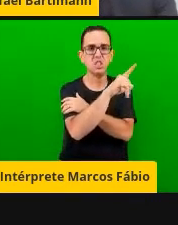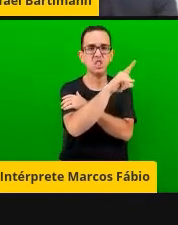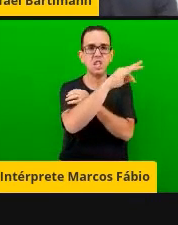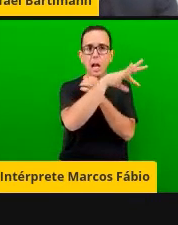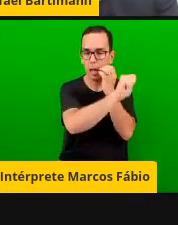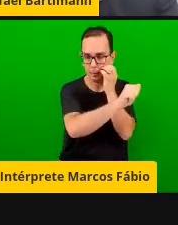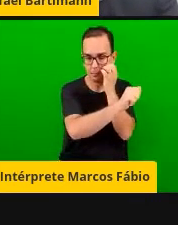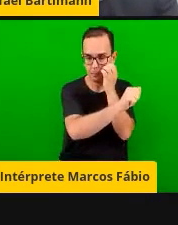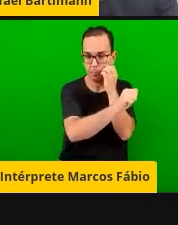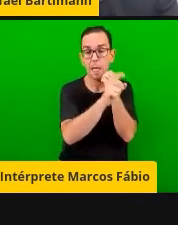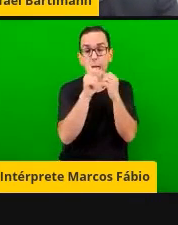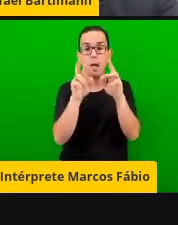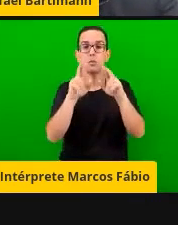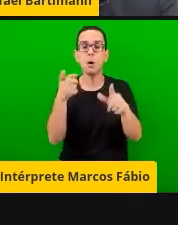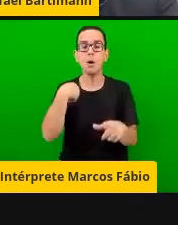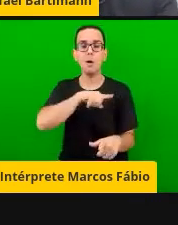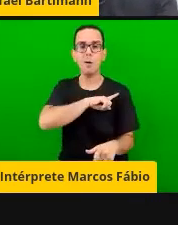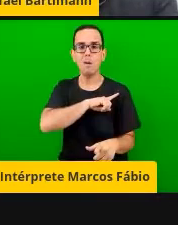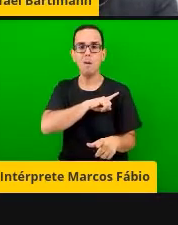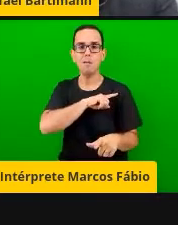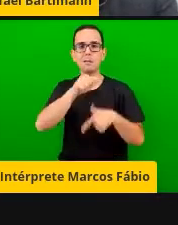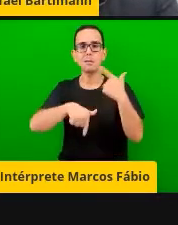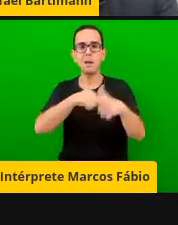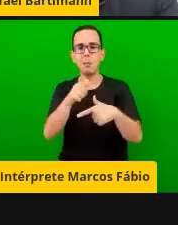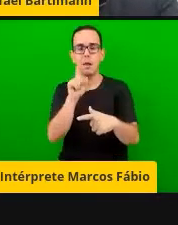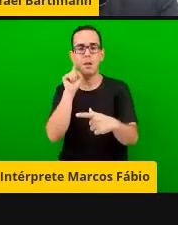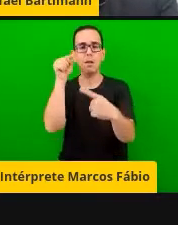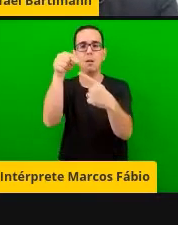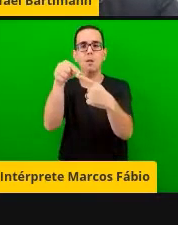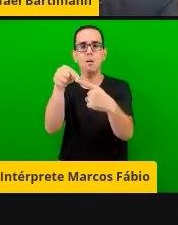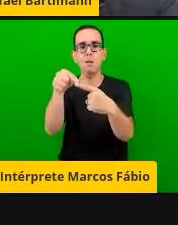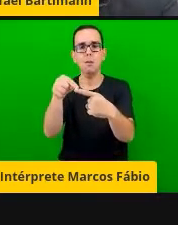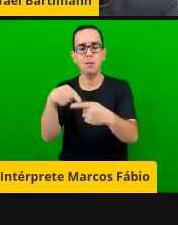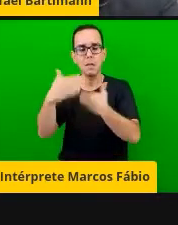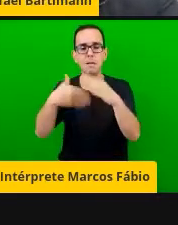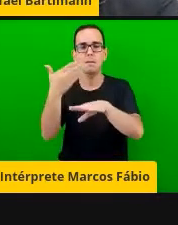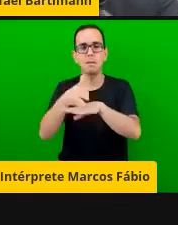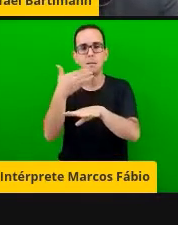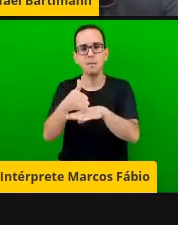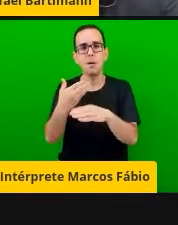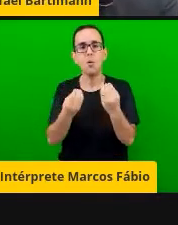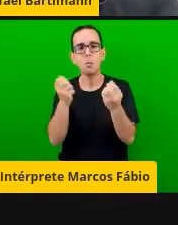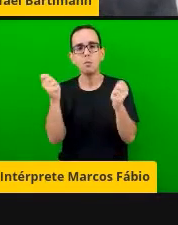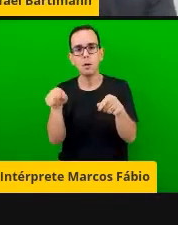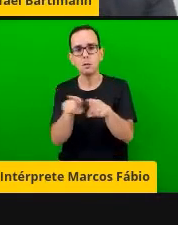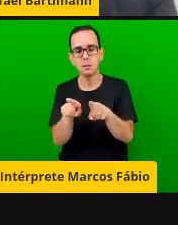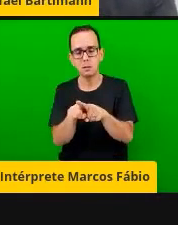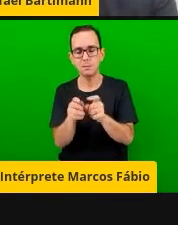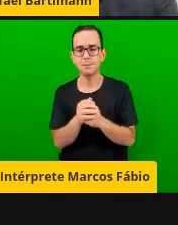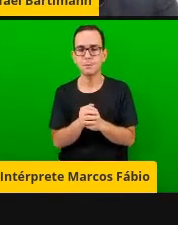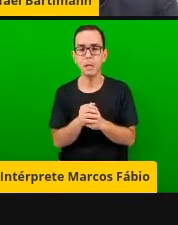nosso trabalho avança, melhora em função das práticas, né, como eu falei no começo, tanto teóricas